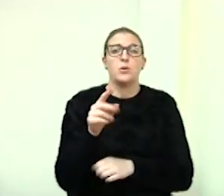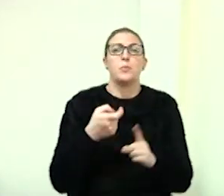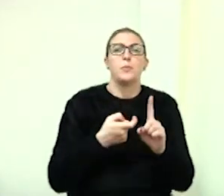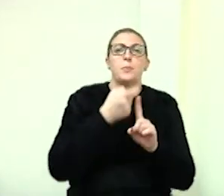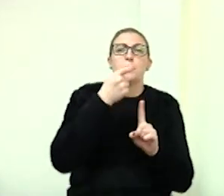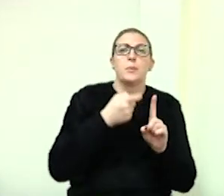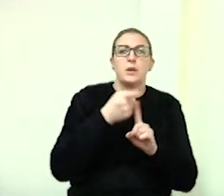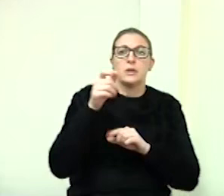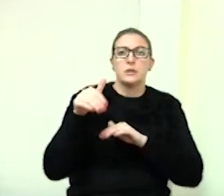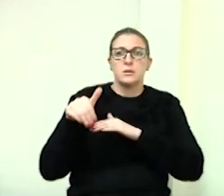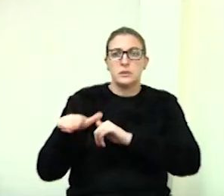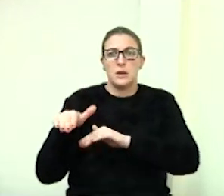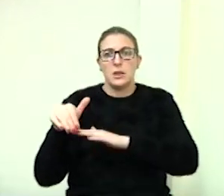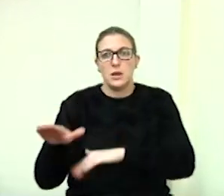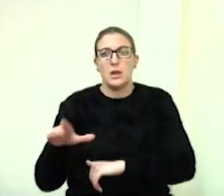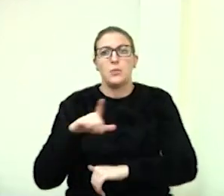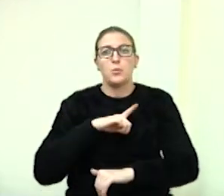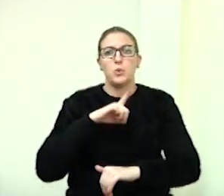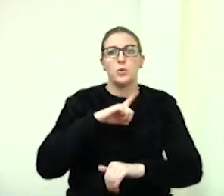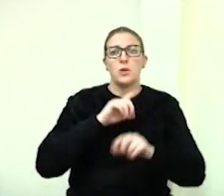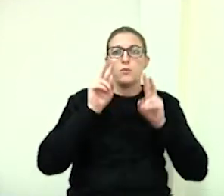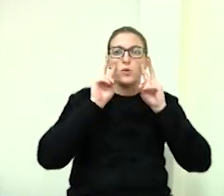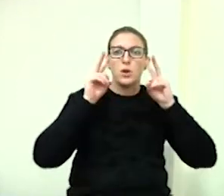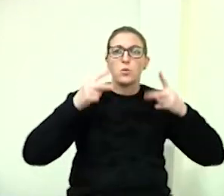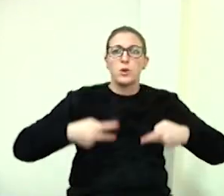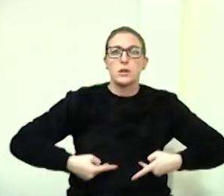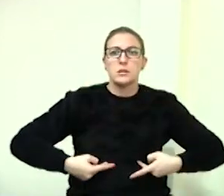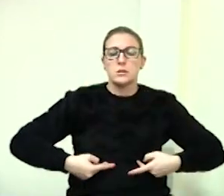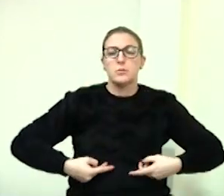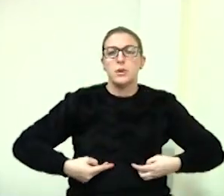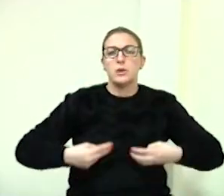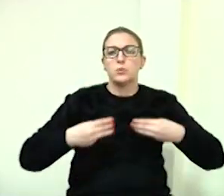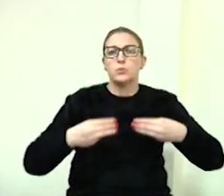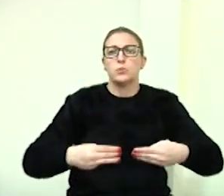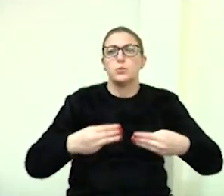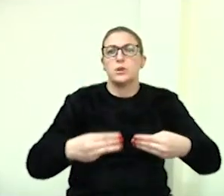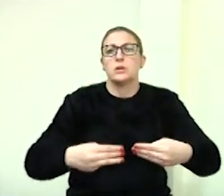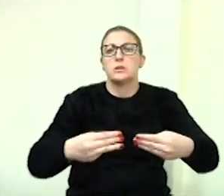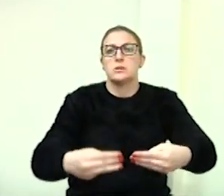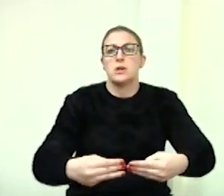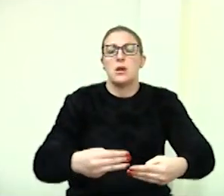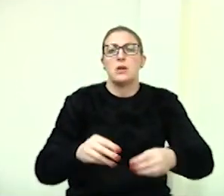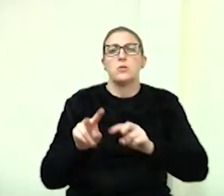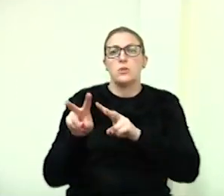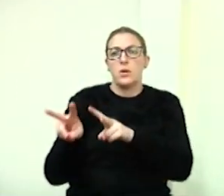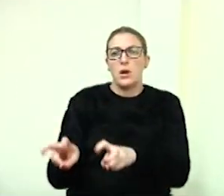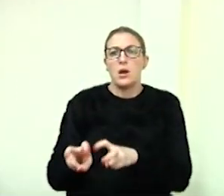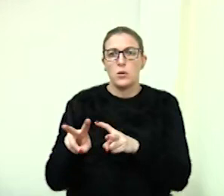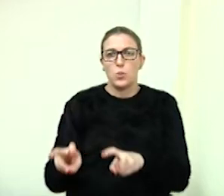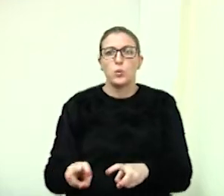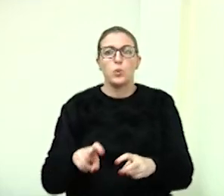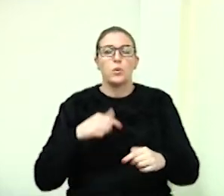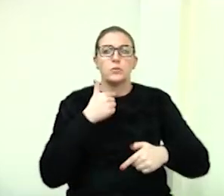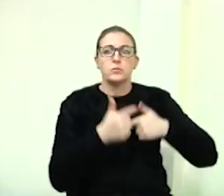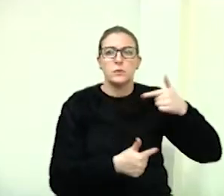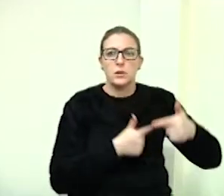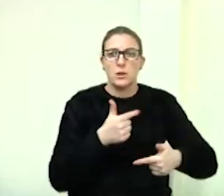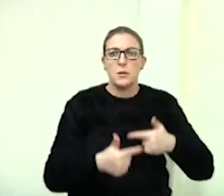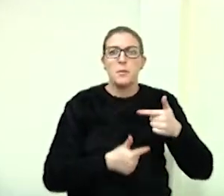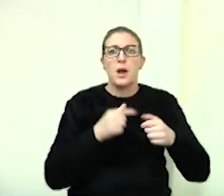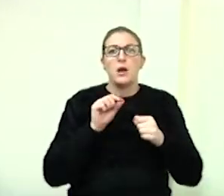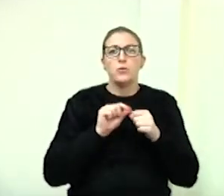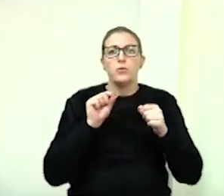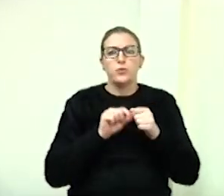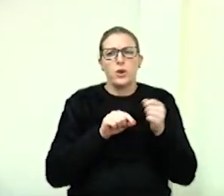reconhecimento do Ministério da Agricultura, referente ao trabalho realizado aqui, através, então, de uma auditoria que foi